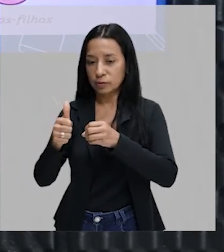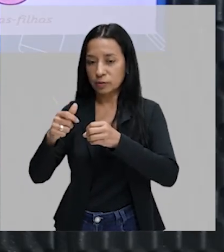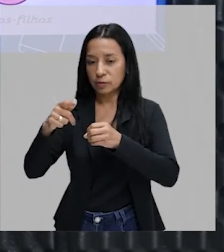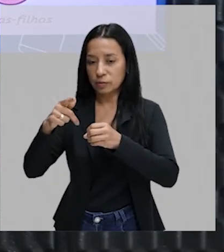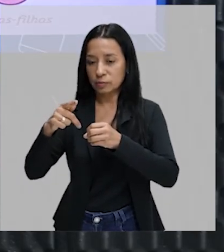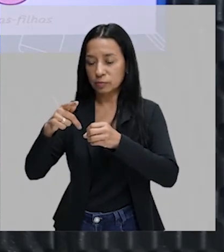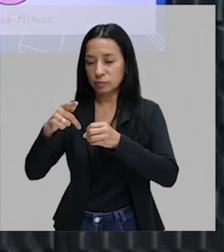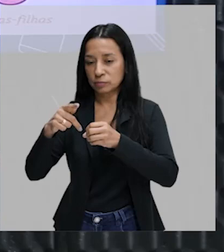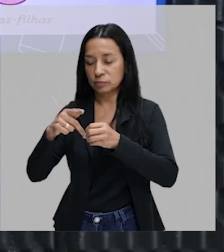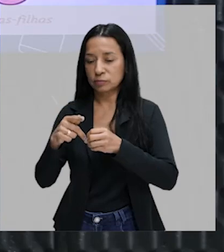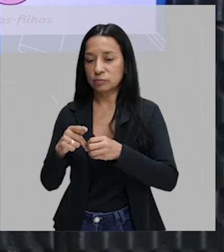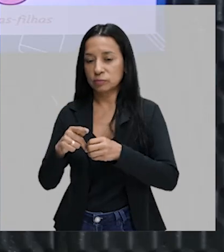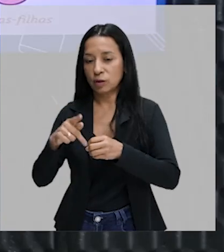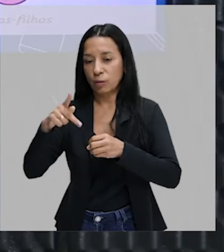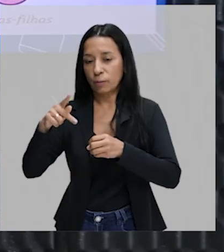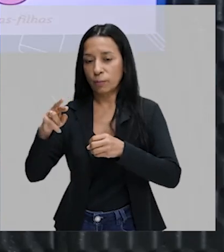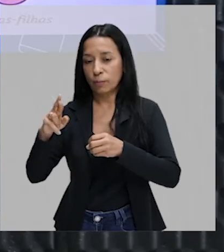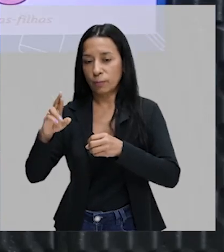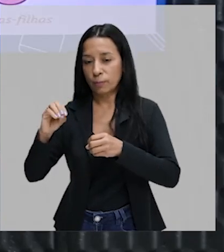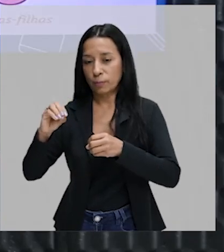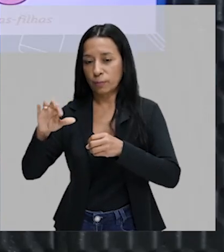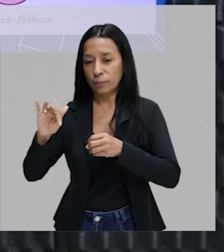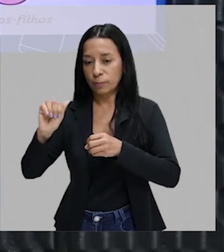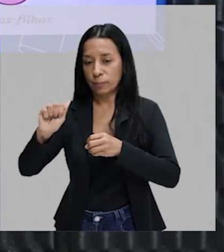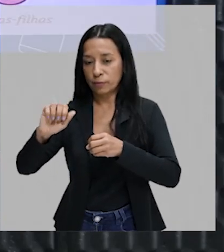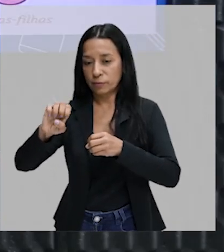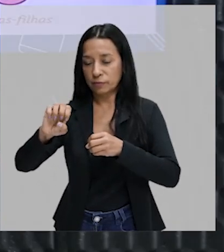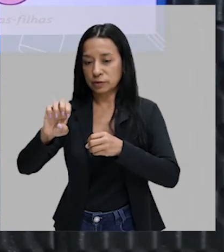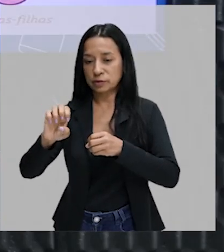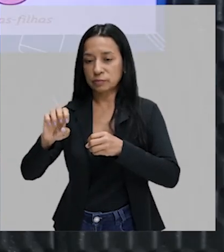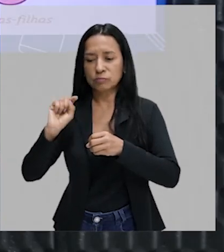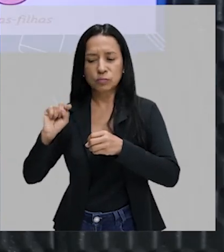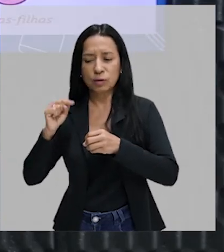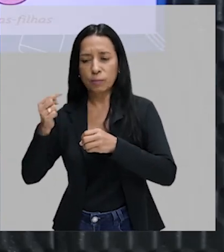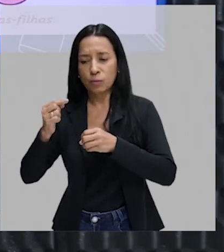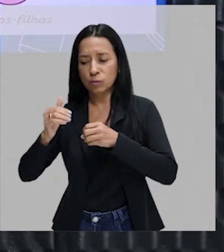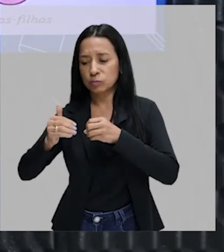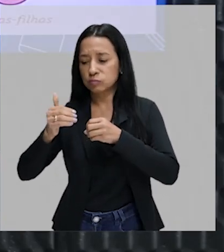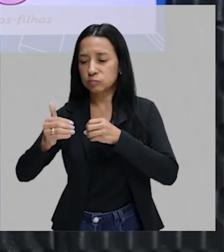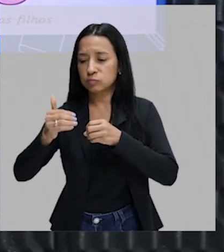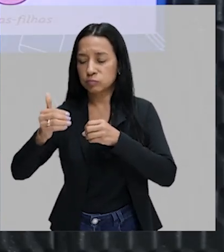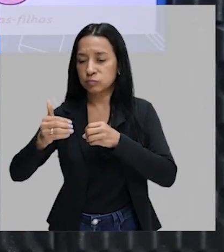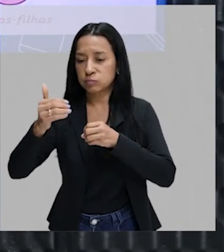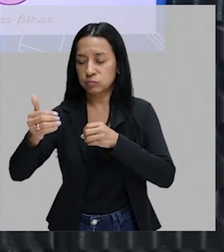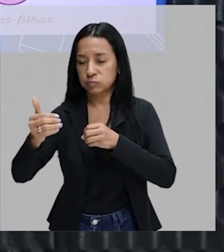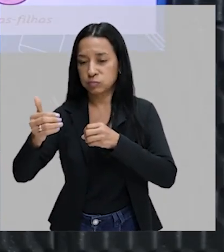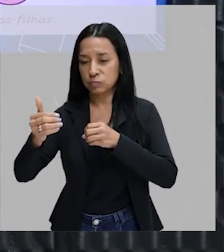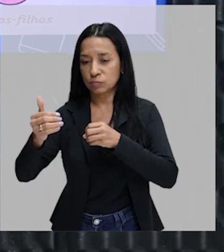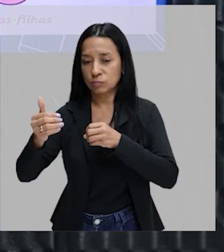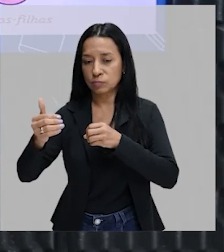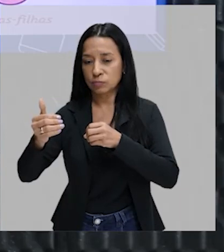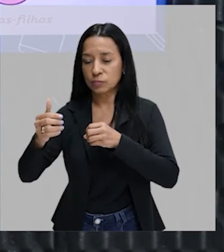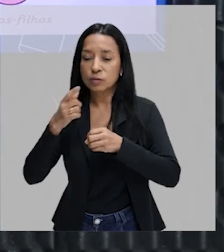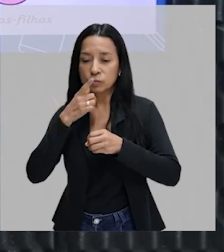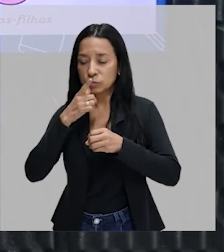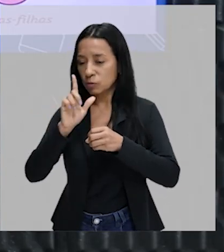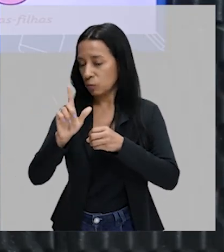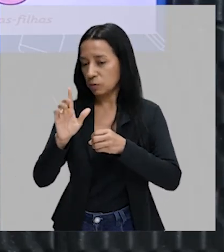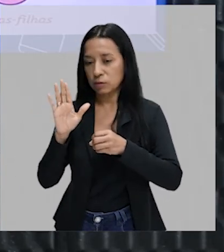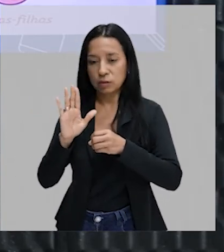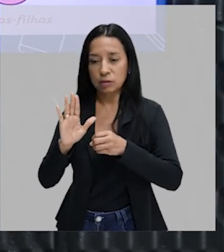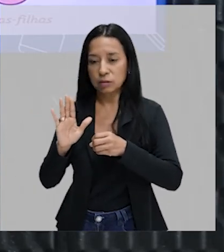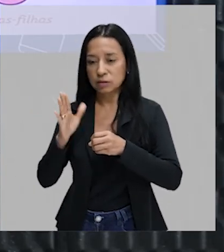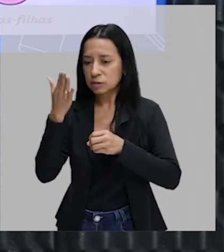prófase. Nas fases seguintes, no caso da metáfase, da anáfase, por exemplo, a gente não consegue